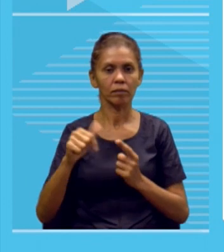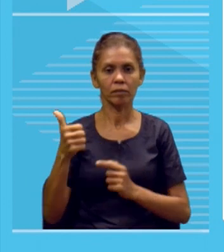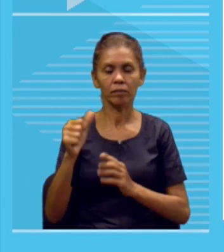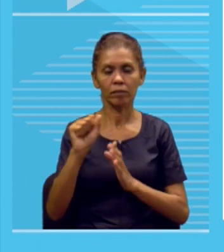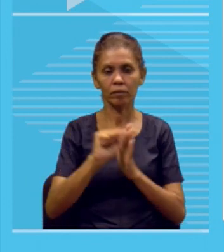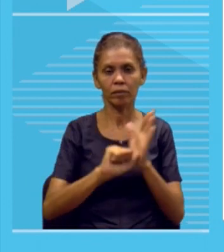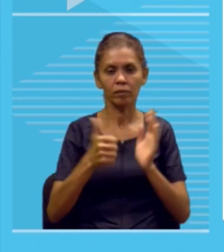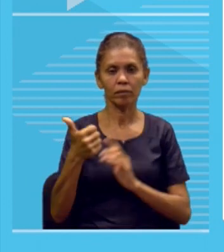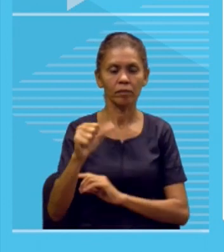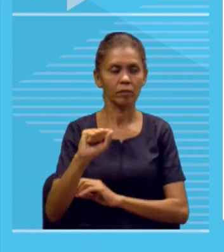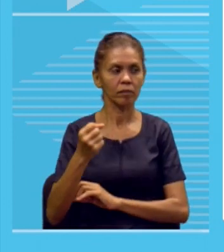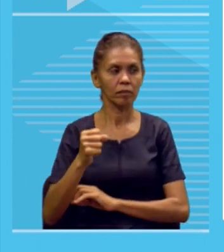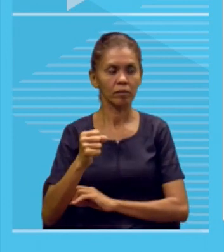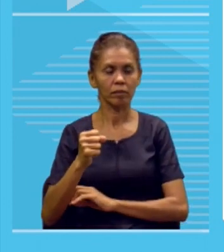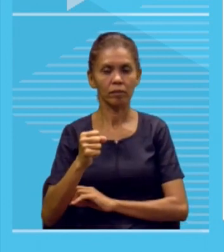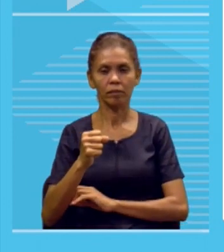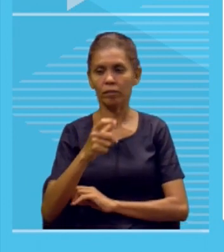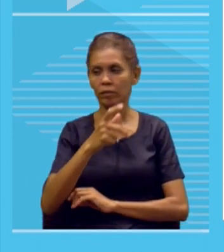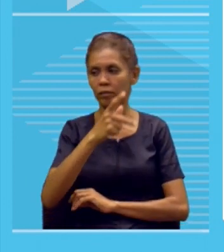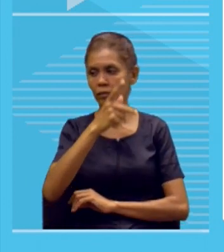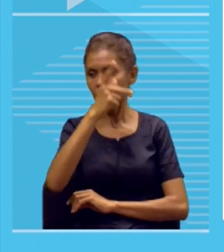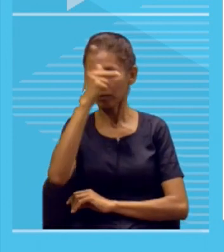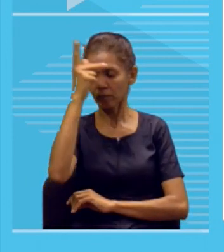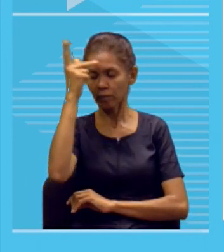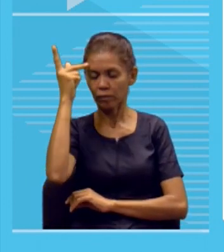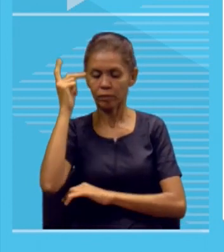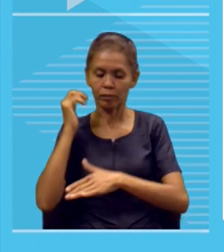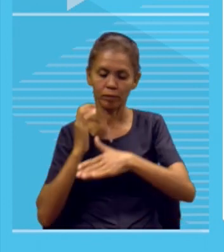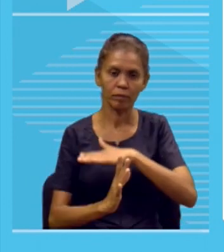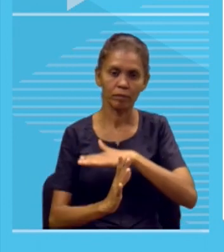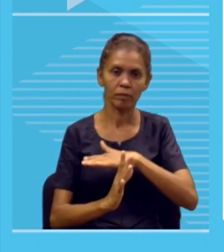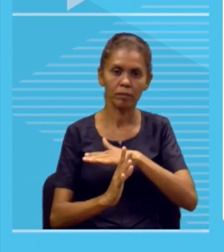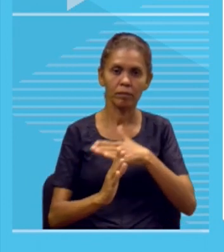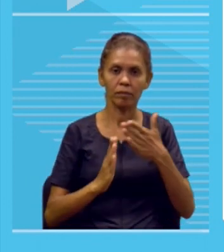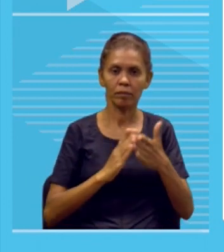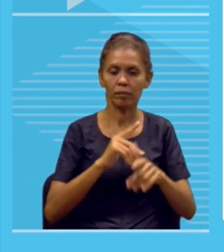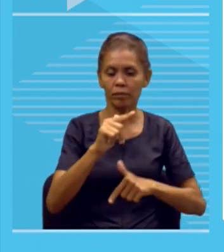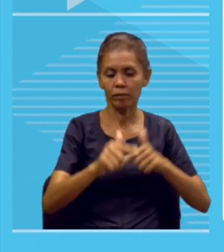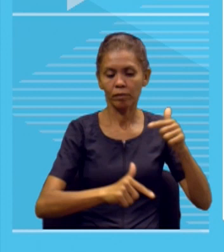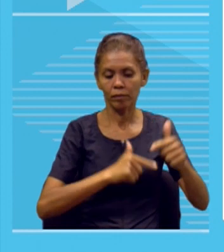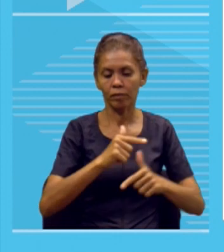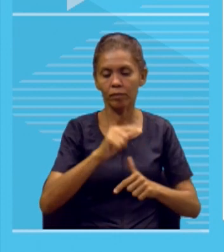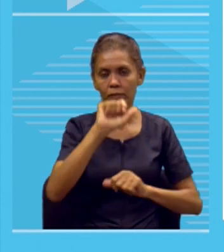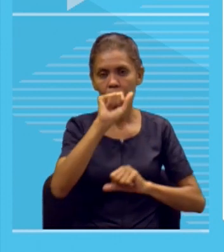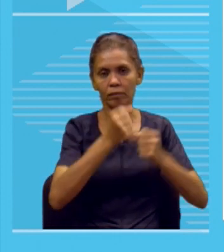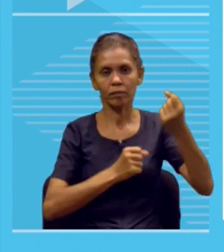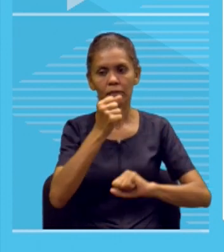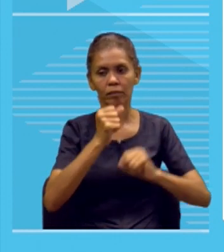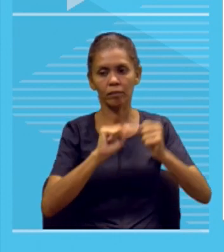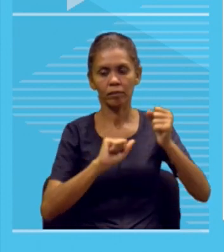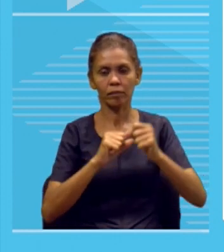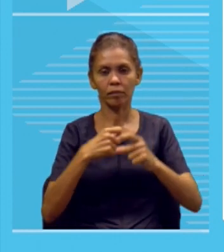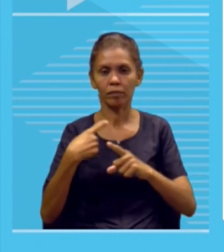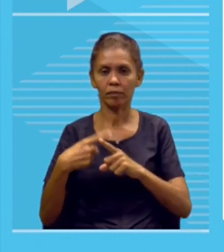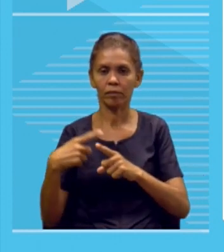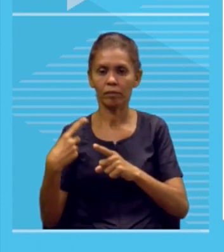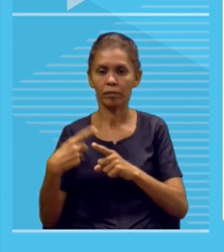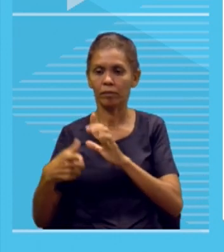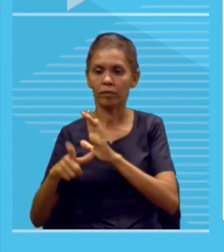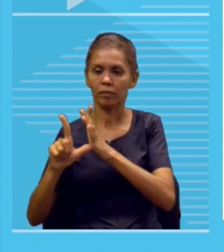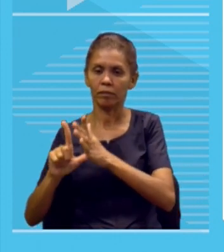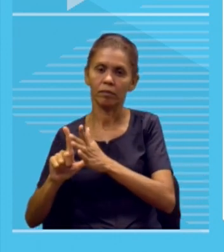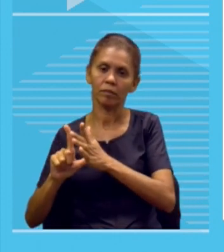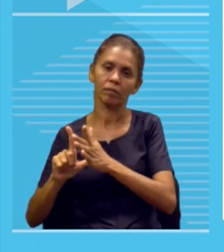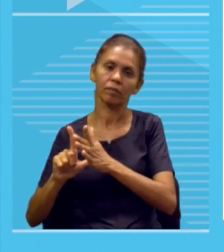população migra para o meio urbano para trabalhar dentro das fábricas, já que seu trabalho manual e artesanal não era